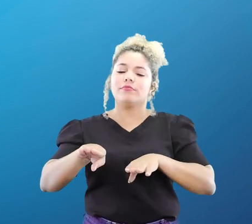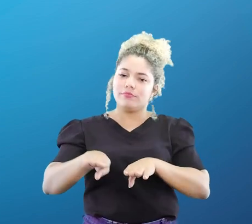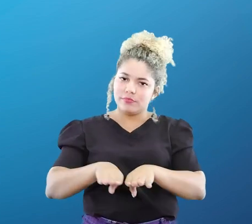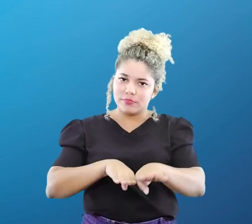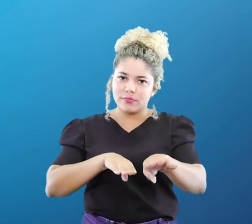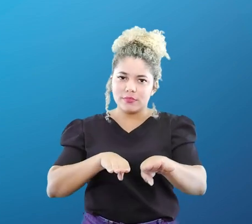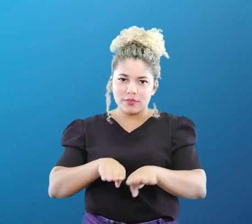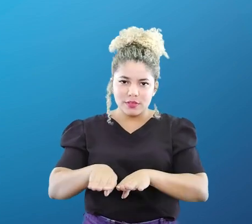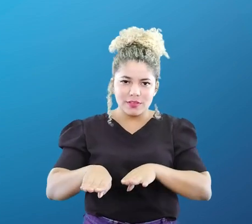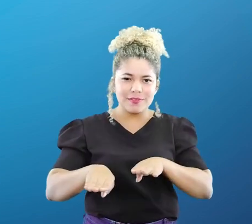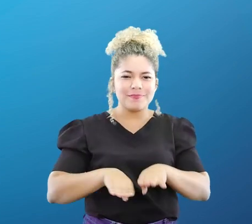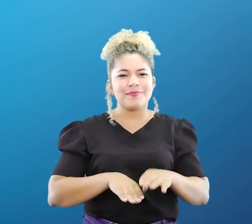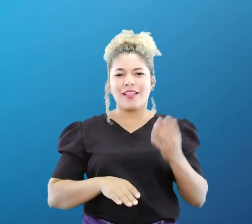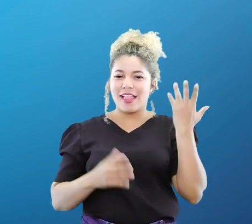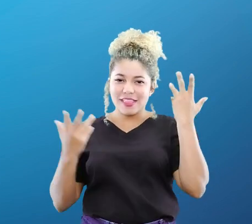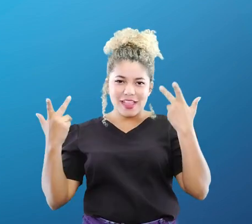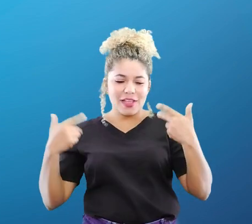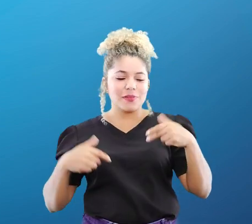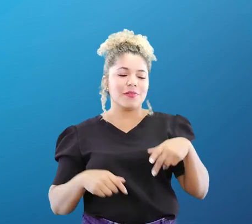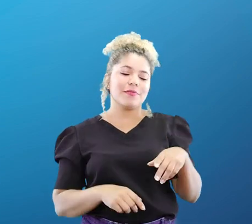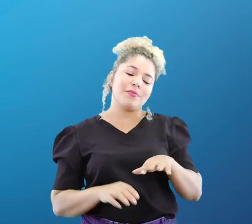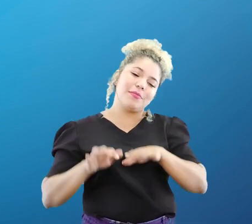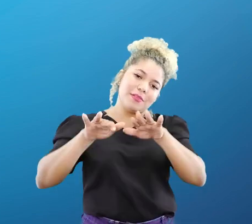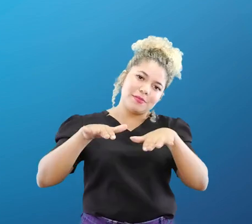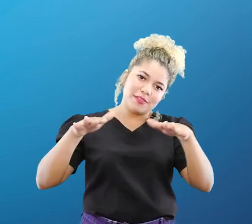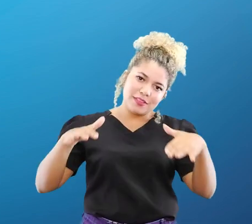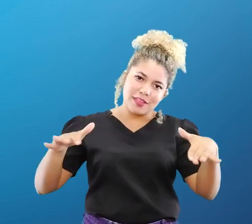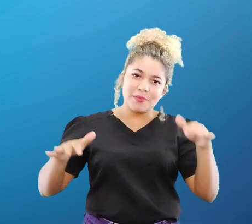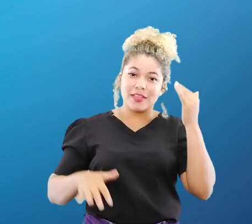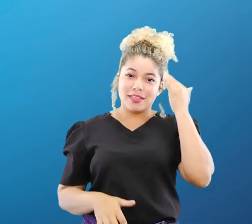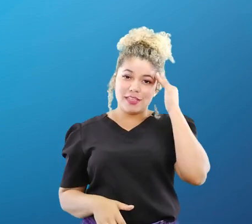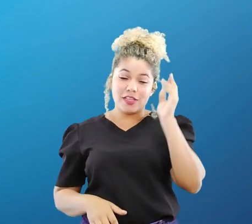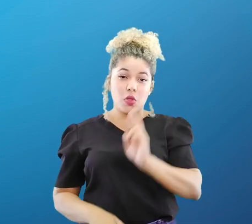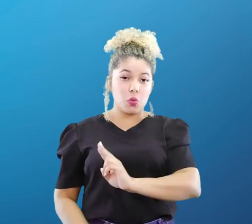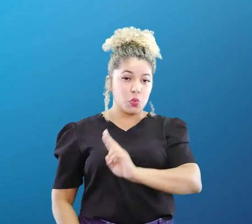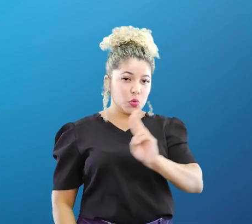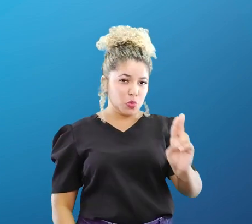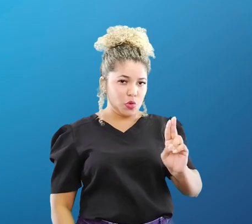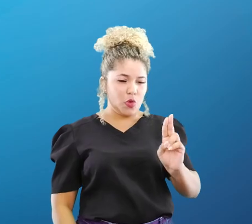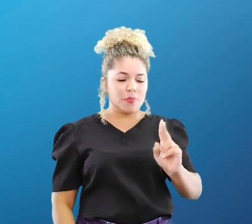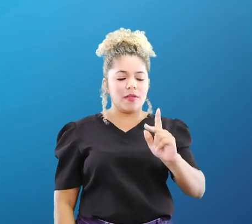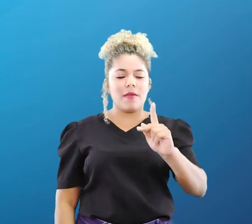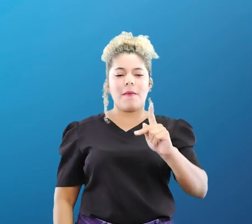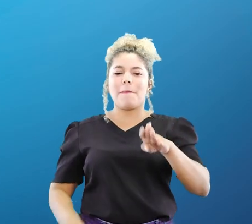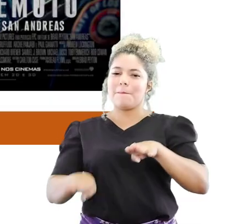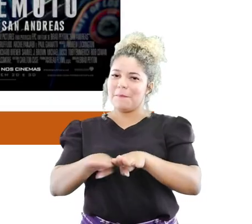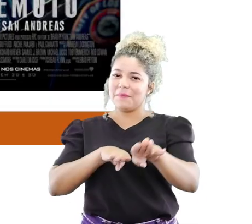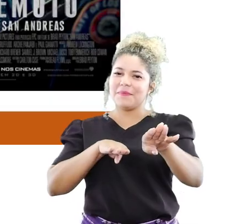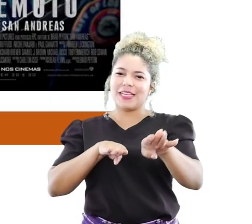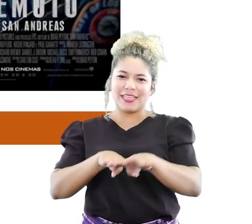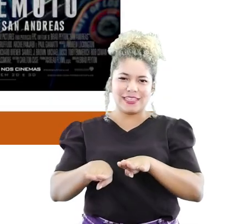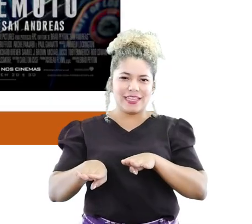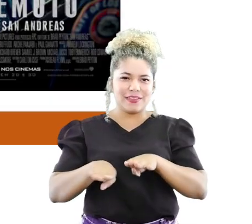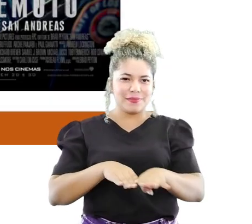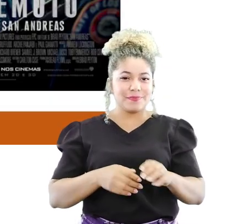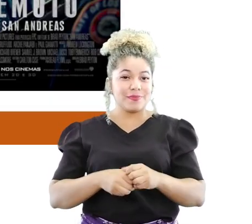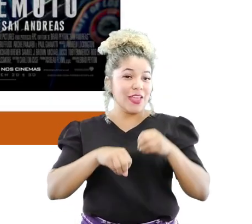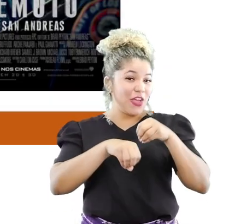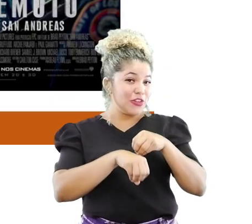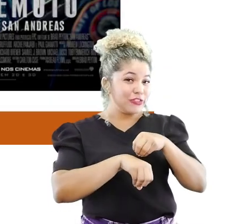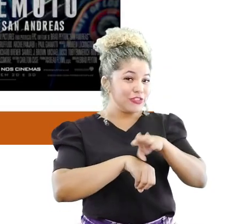que geram fenômenos naturais, como os terremotos. Nós aprendemos que esses blocos são chamados de placas tectônicas. Vamos de